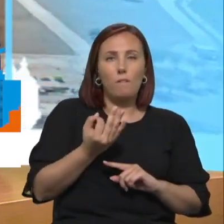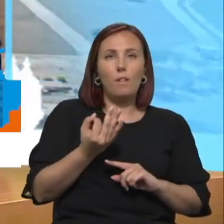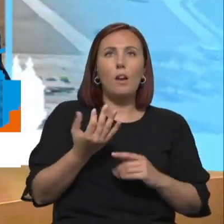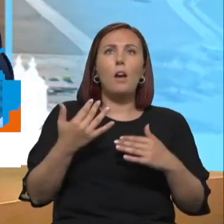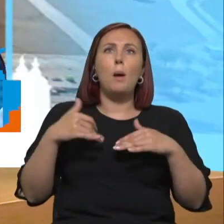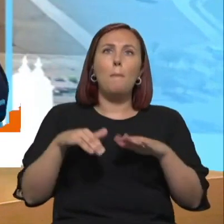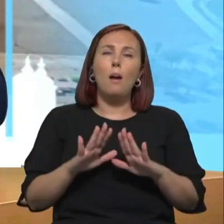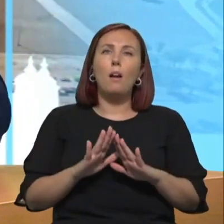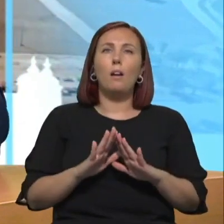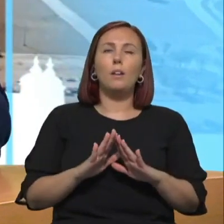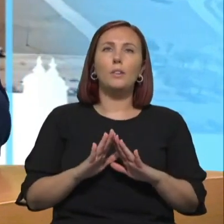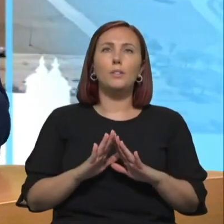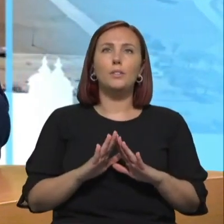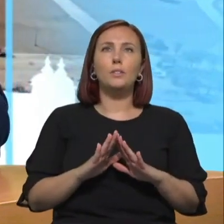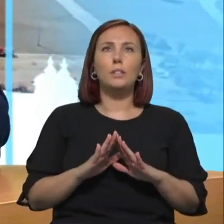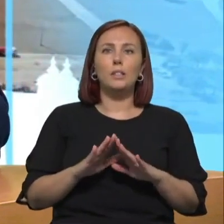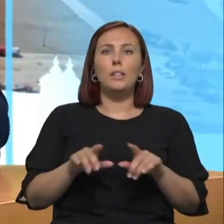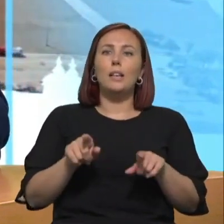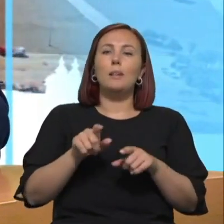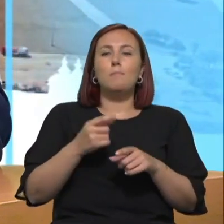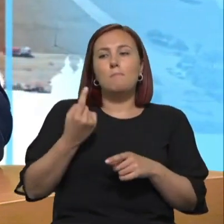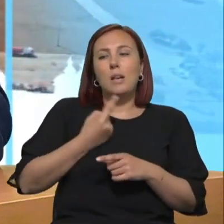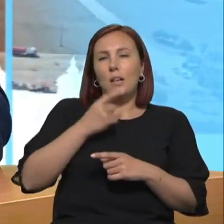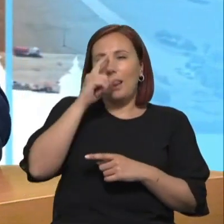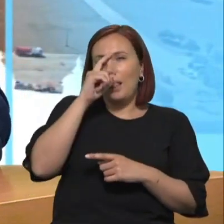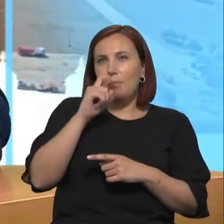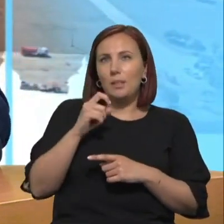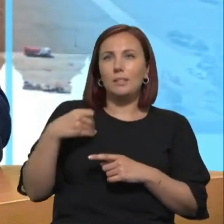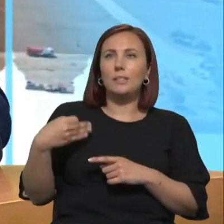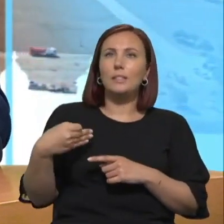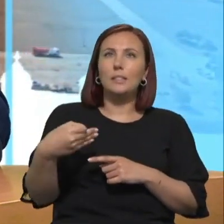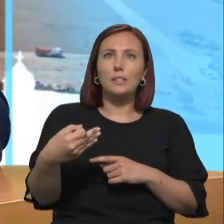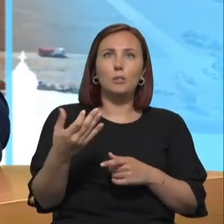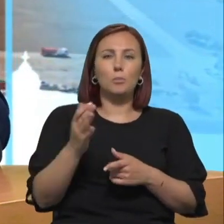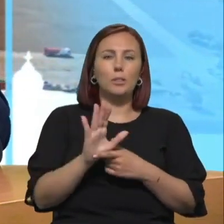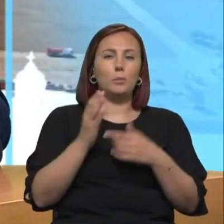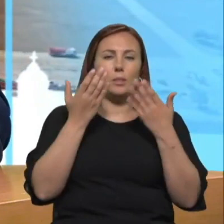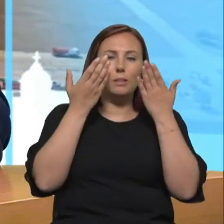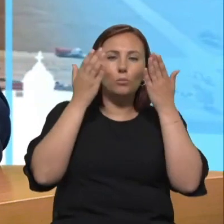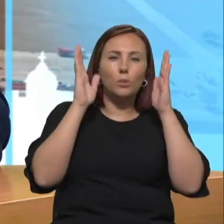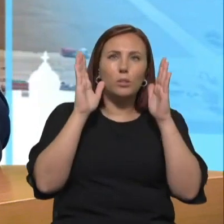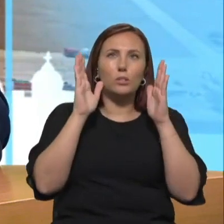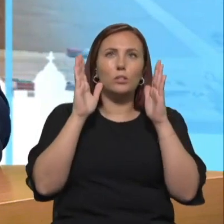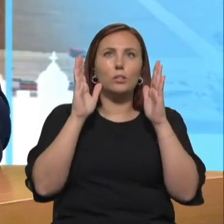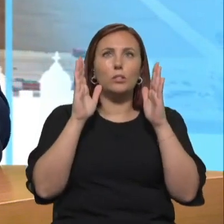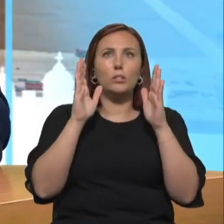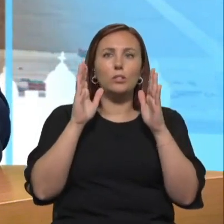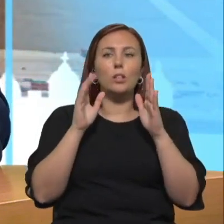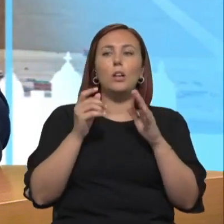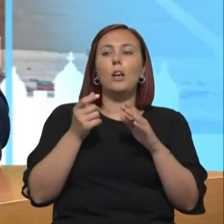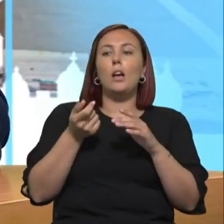tenham que ser sempre avivadas, digamos assim, eu estou a pensar, por exemplo, na democracia, a descolonização,